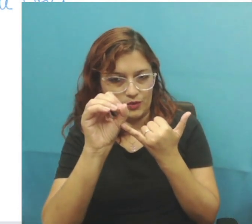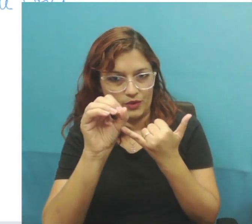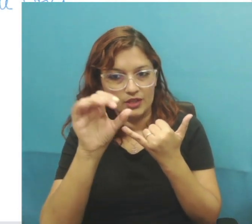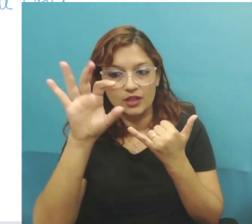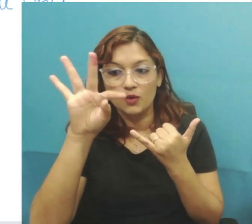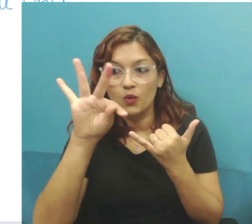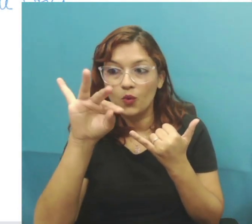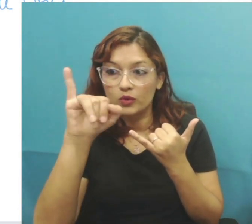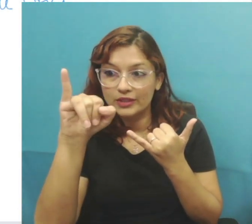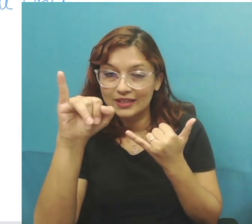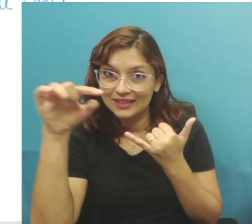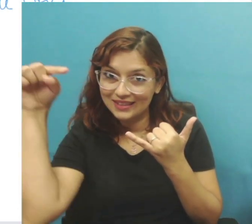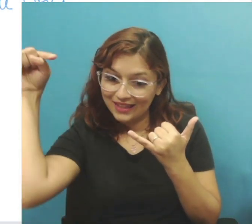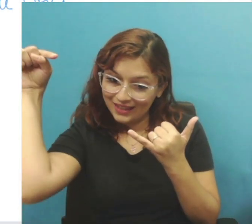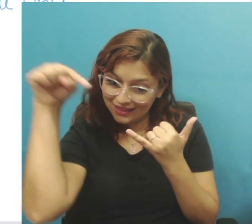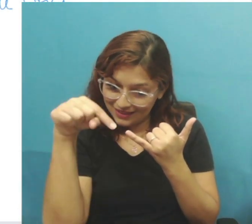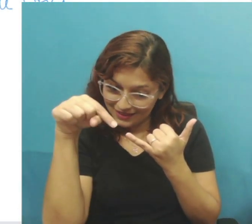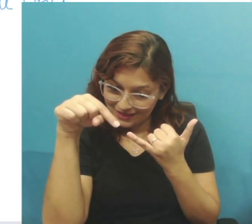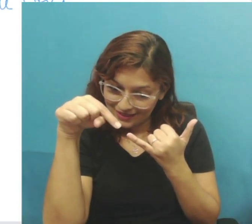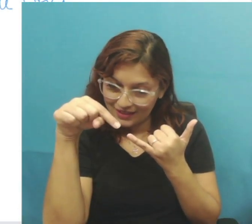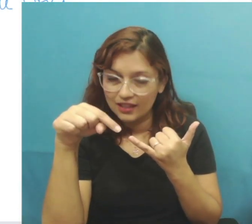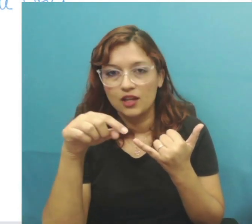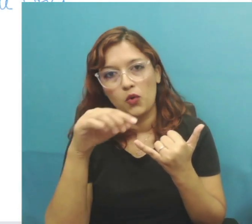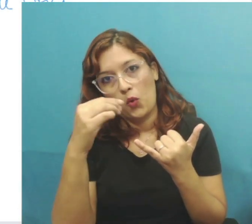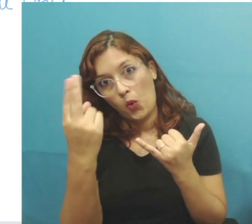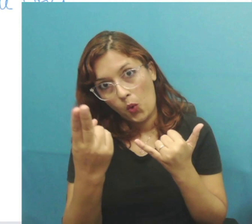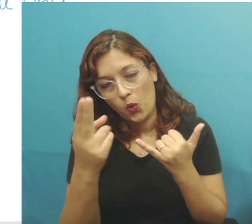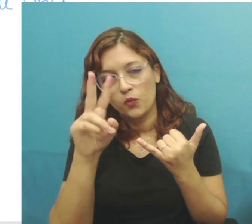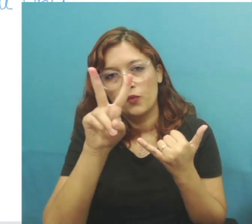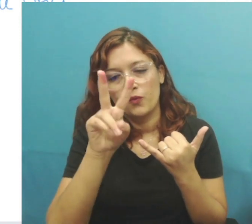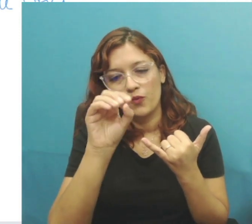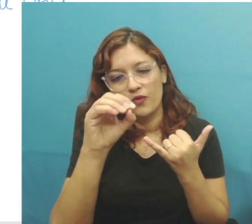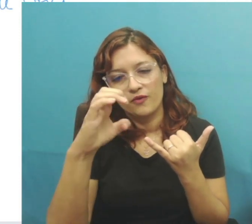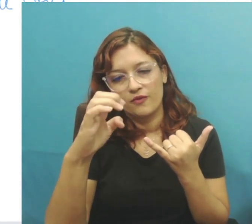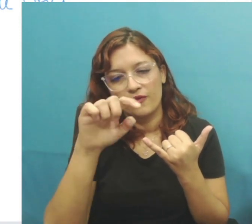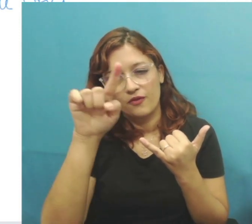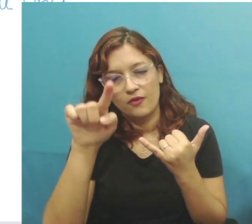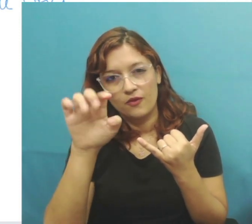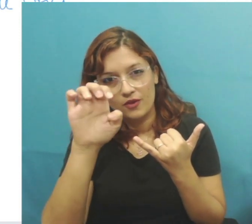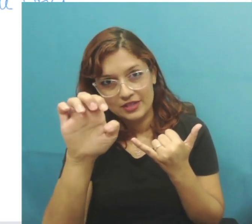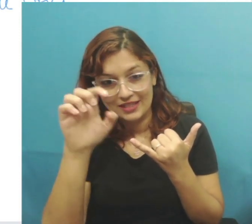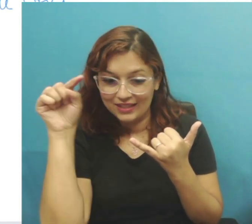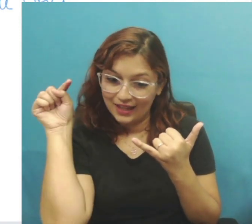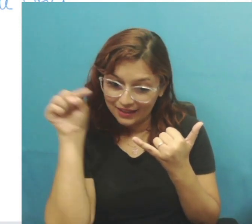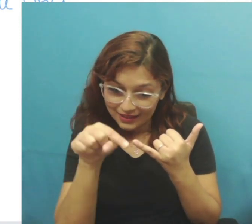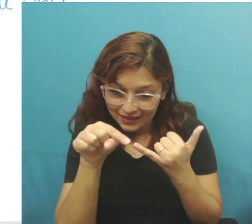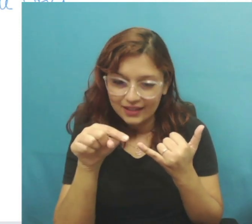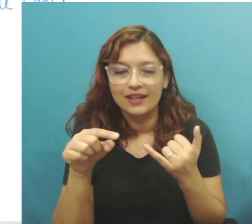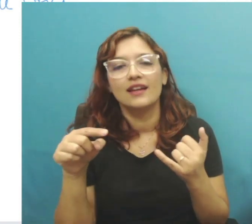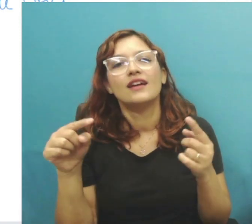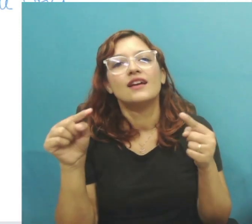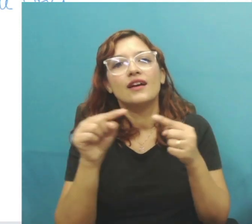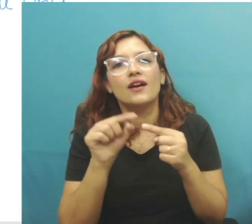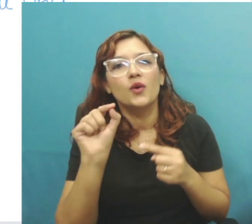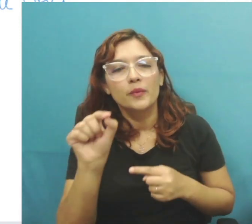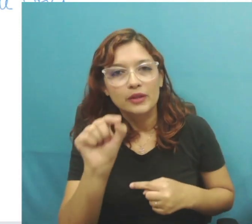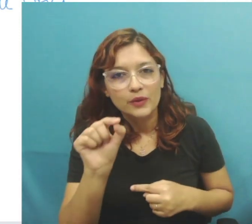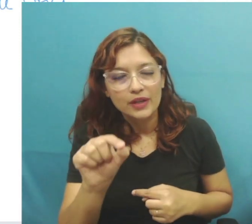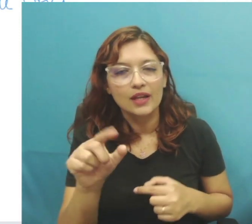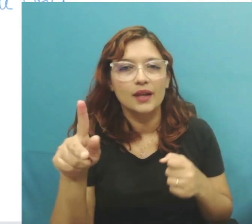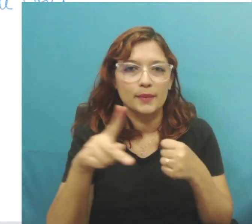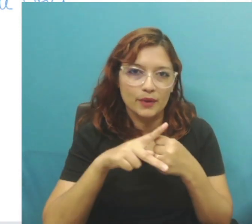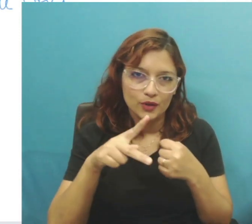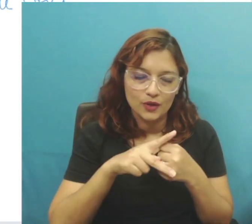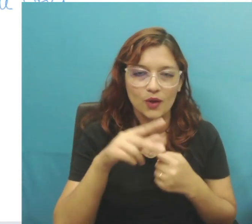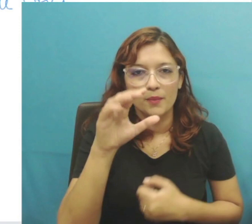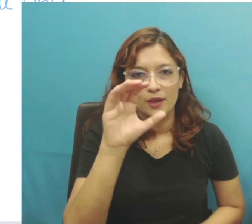E o objeto, o ti vai estar aqui no objeto. Ou a palavra você também estaria aqui